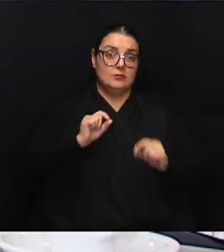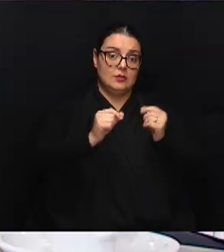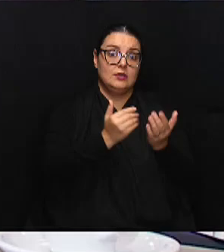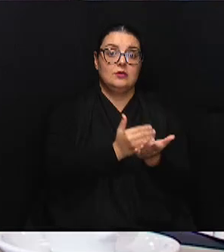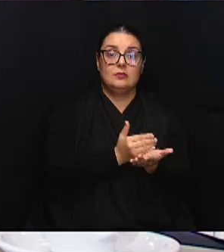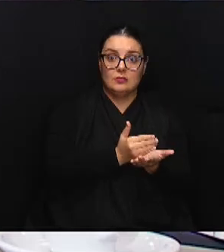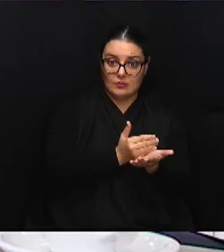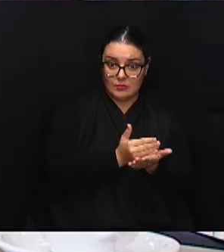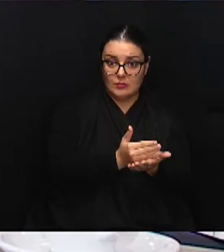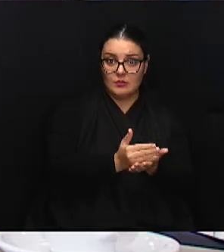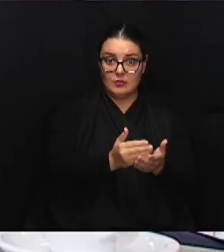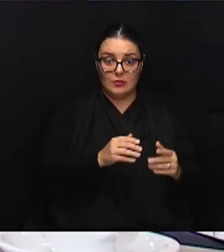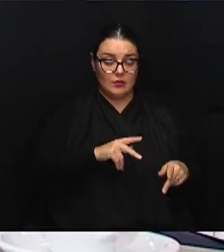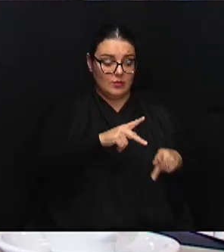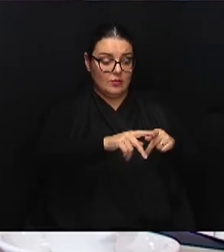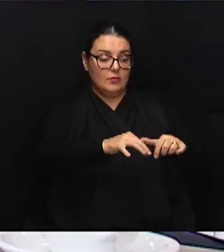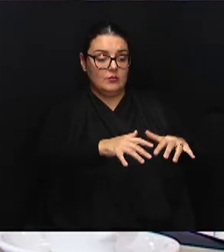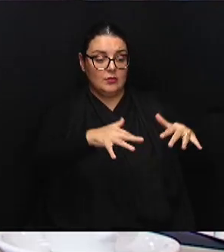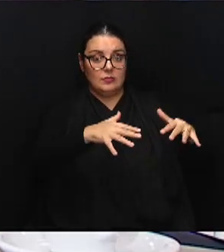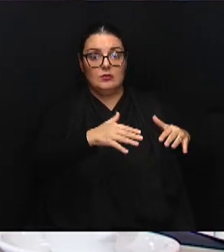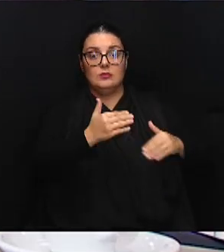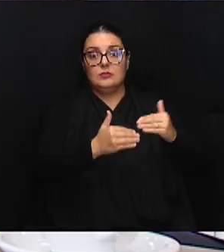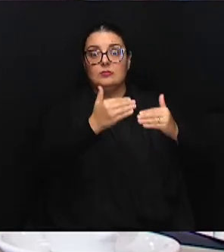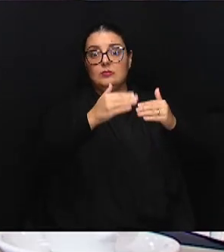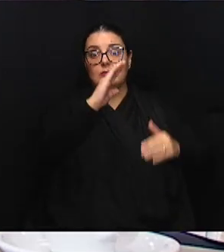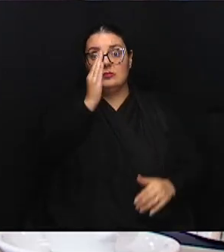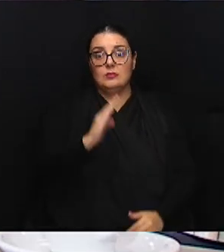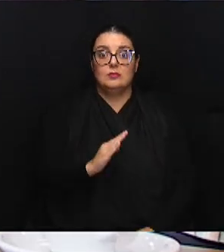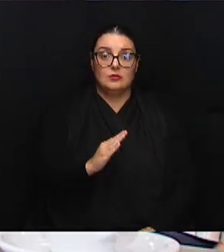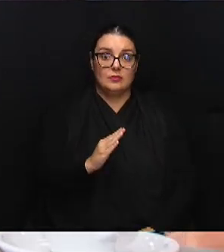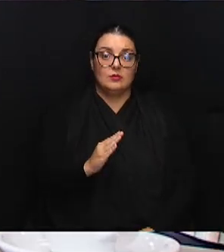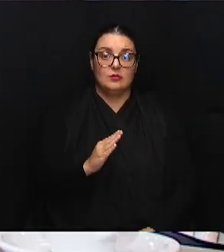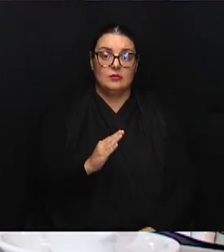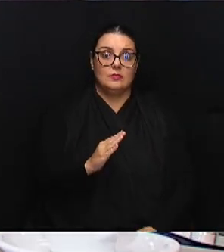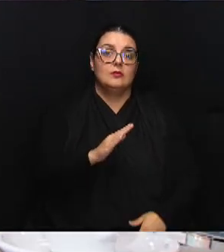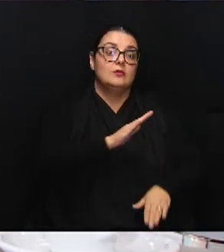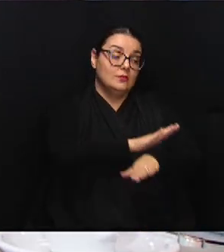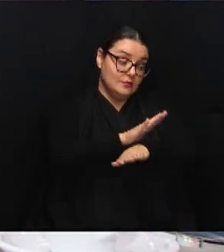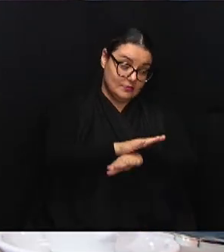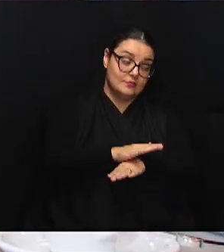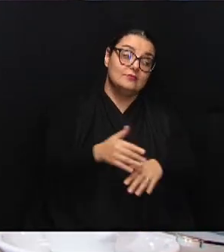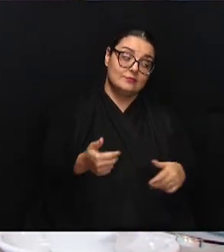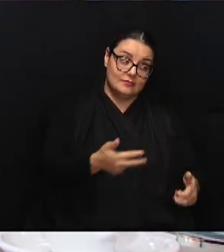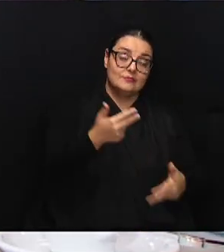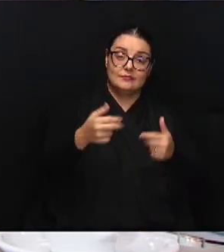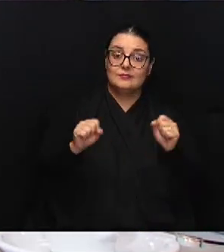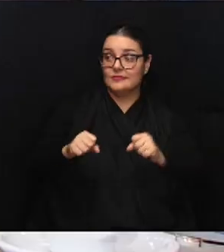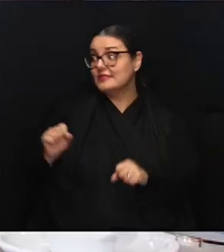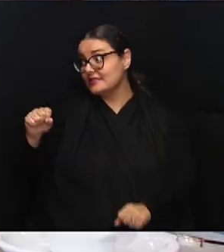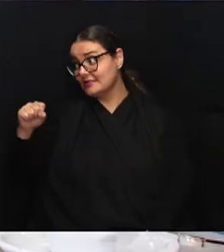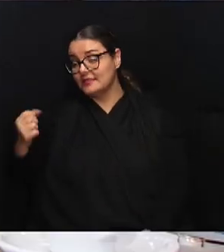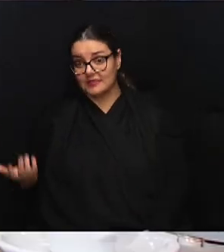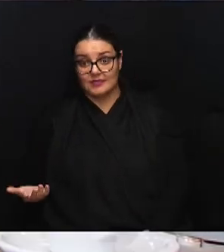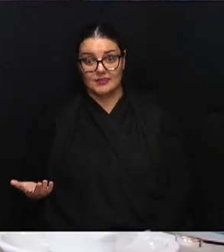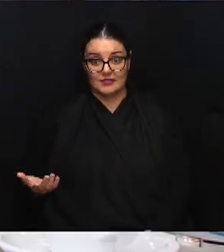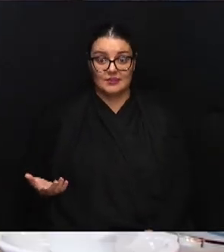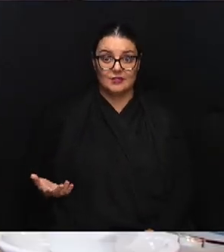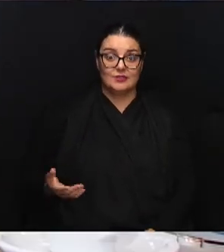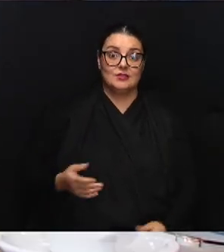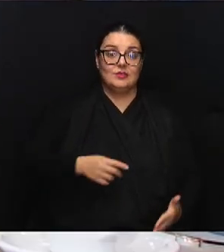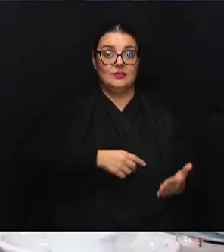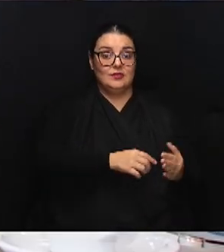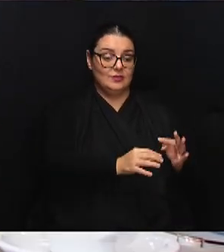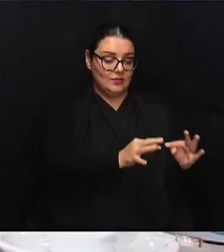começou o povoamento e desenvolvimento do Brasil, eles contribuíram com as inovações também. Sim. Mesmo mantendo